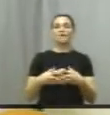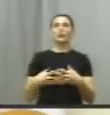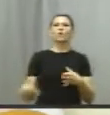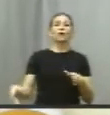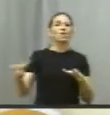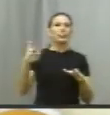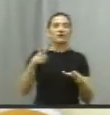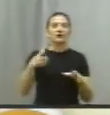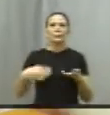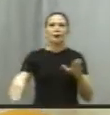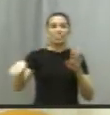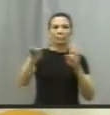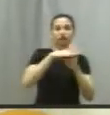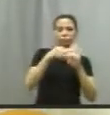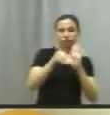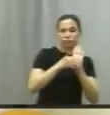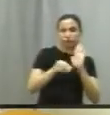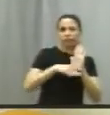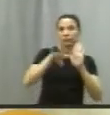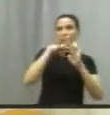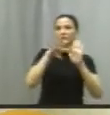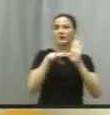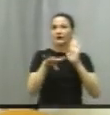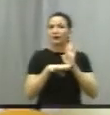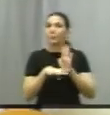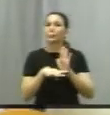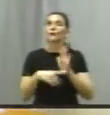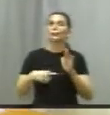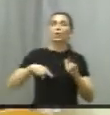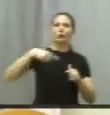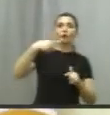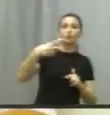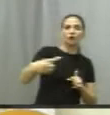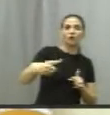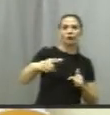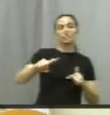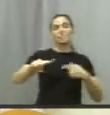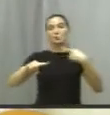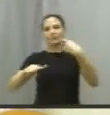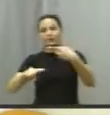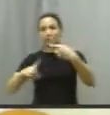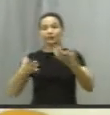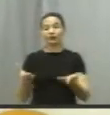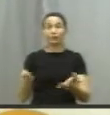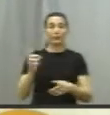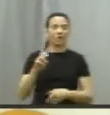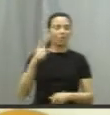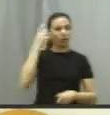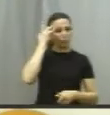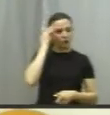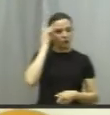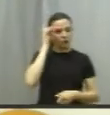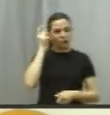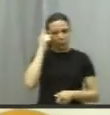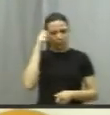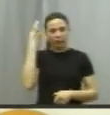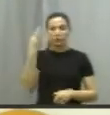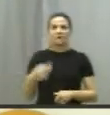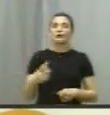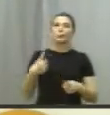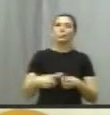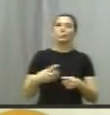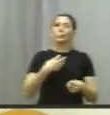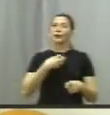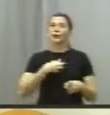pauta de um dia para o outro. Querem me acusar de casuísta? Me acusem. Mas estou com a consciência tranquila, porque é o mesmo comportamento que